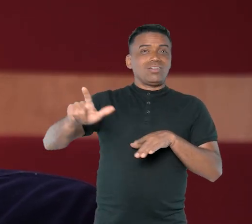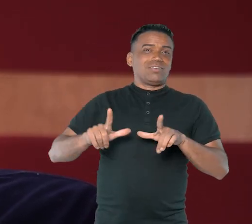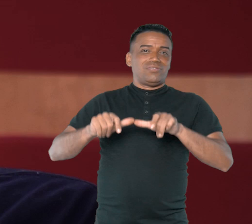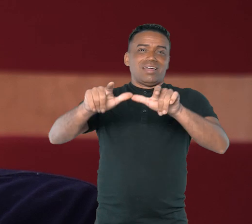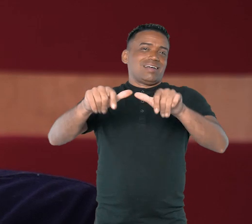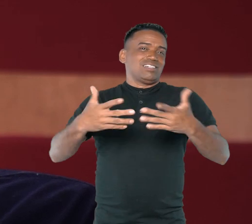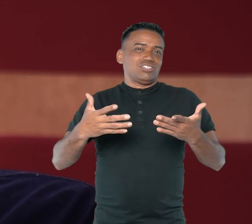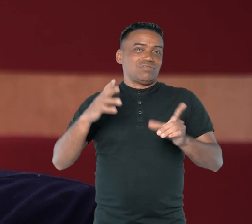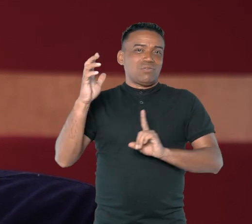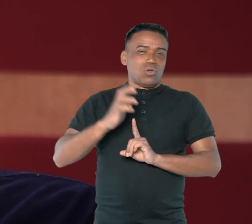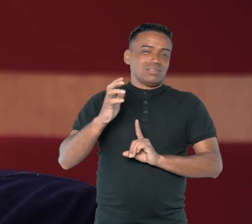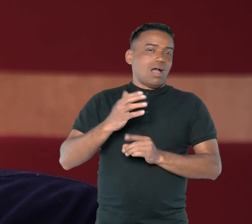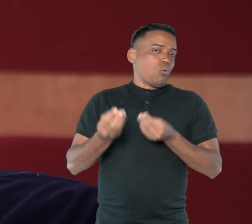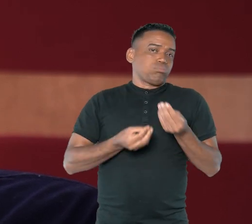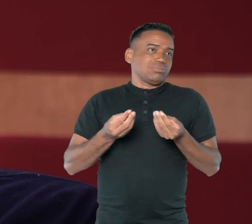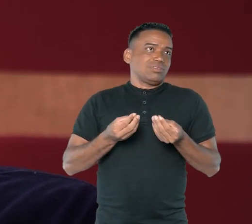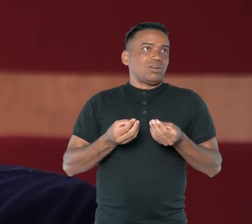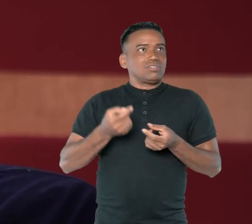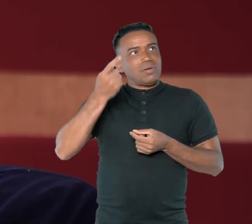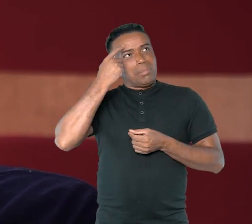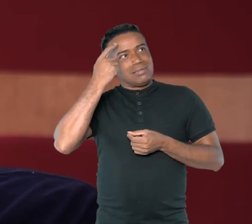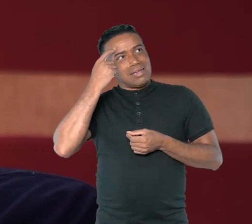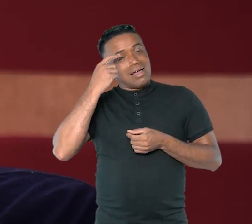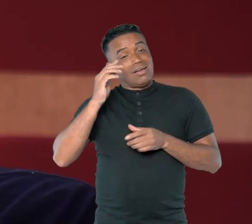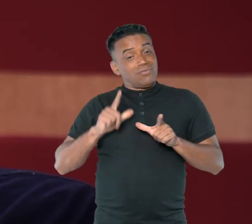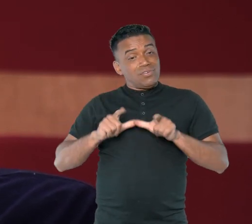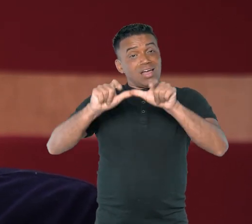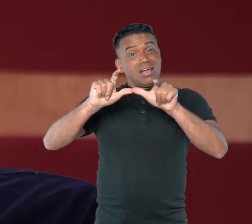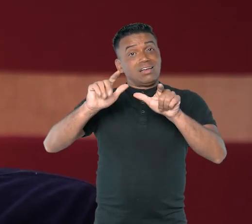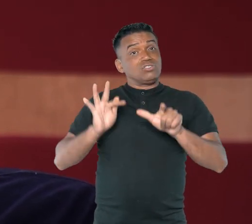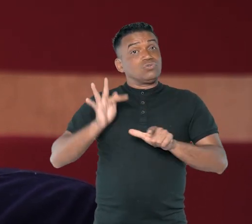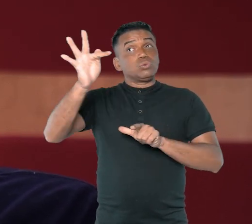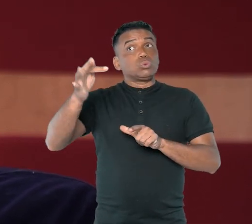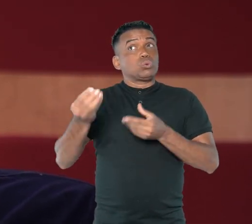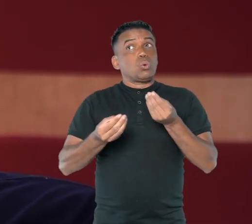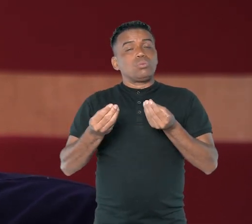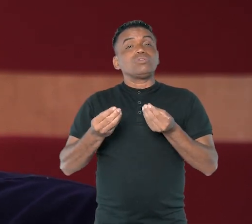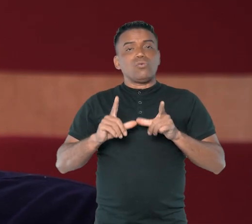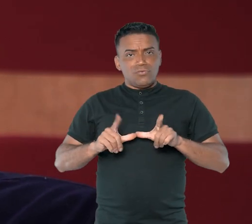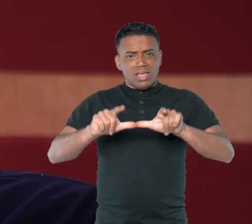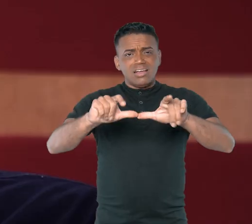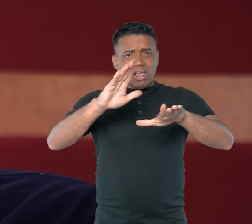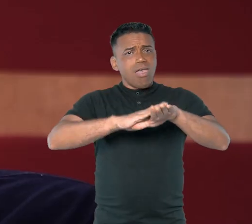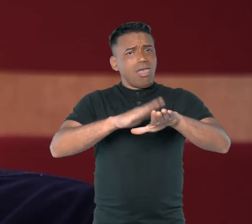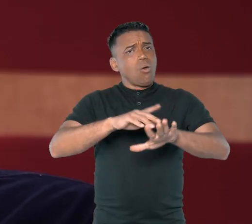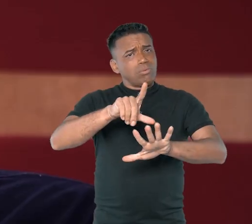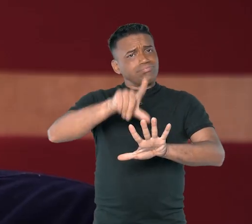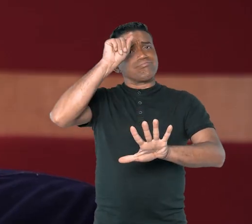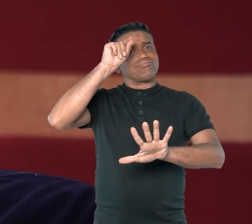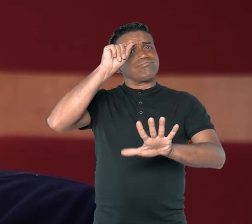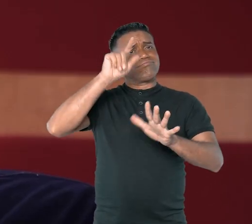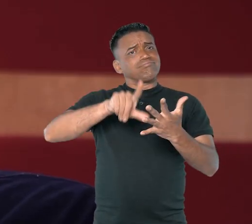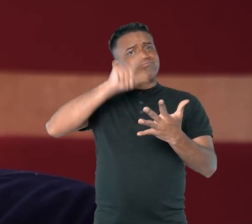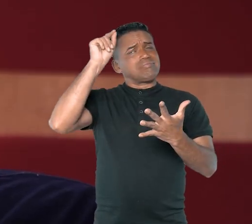sabe? Como é que você vai repensar suas próximas viagens? Porque a viagem também é uma decisão, né? Não aquela